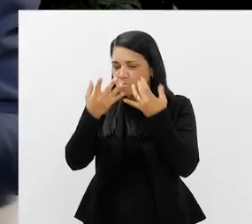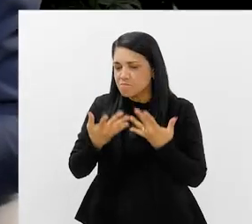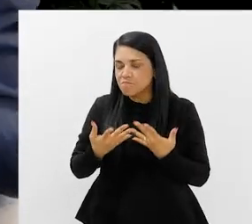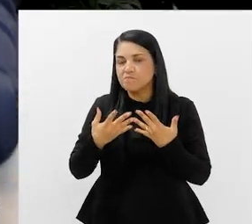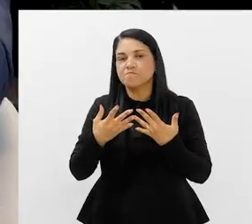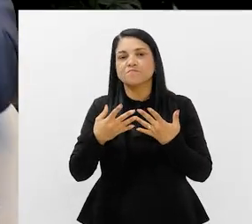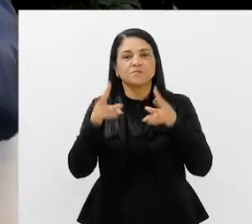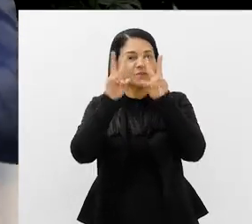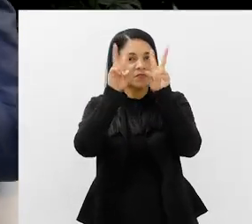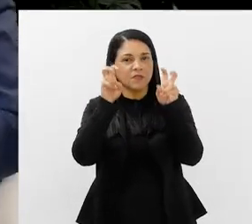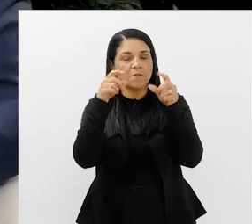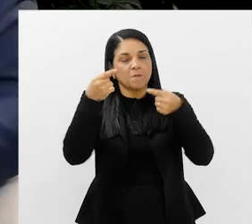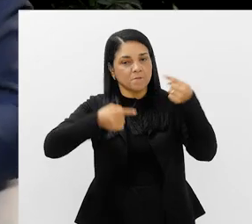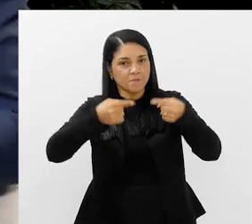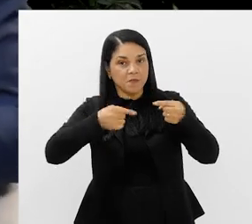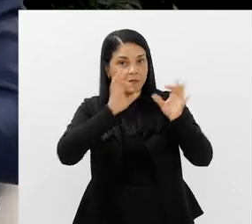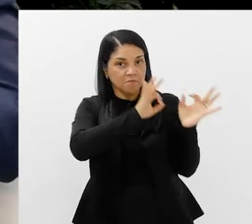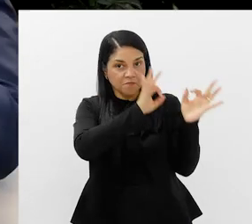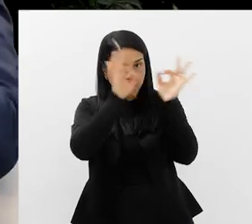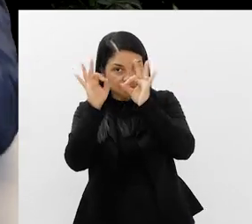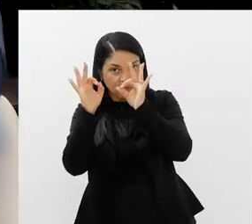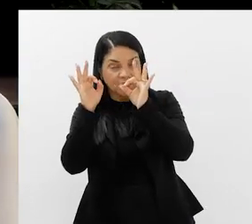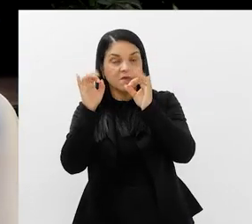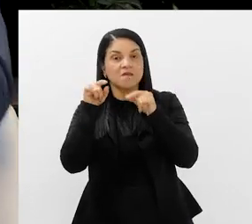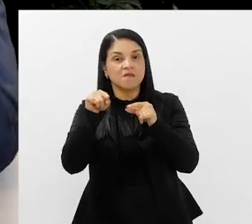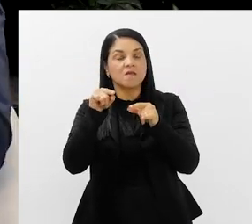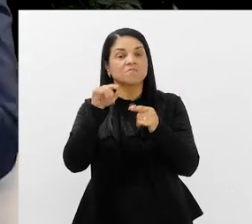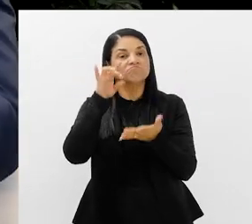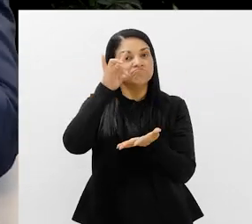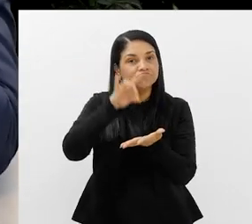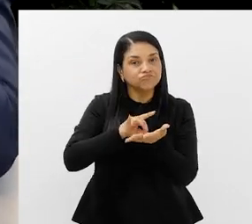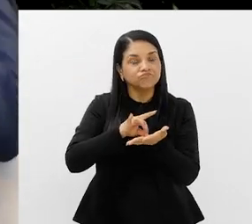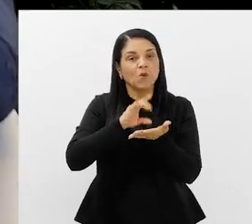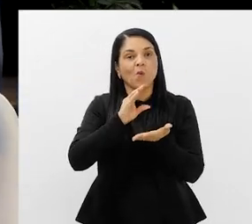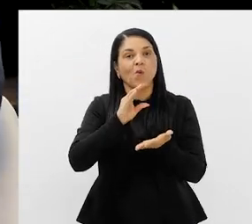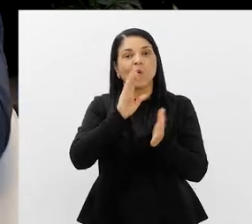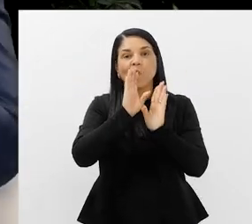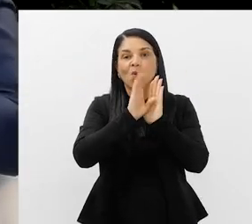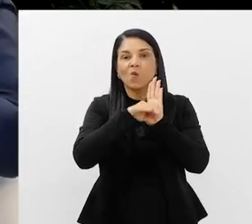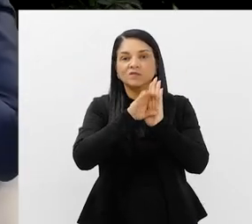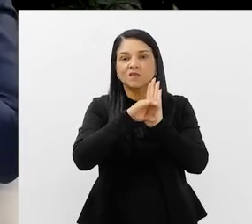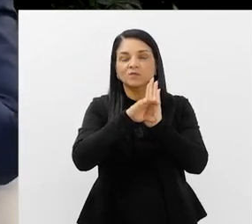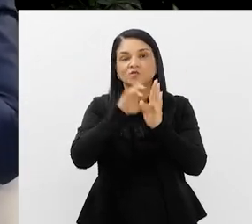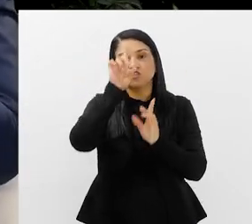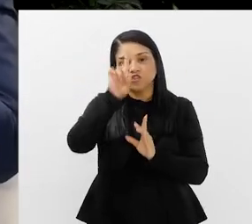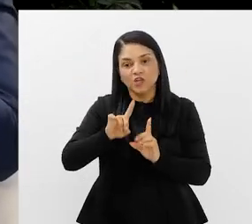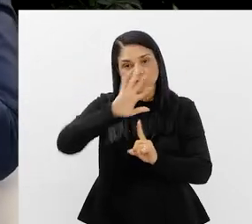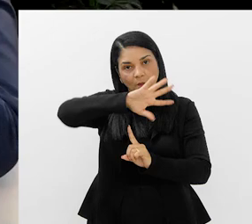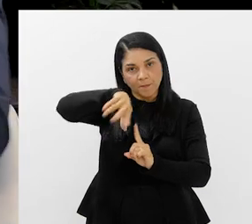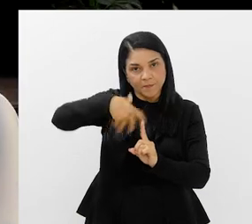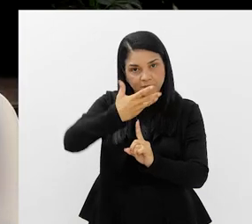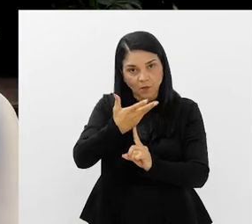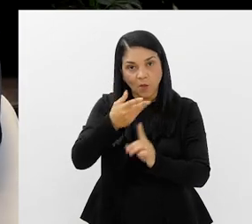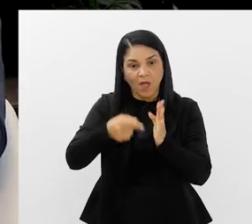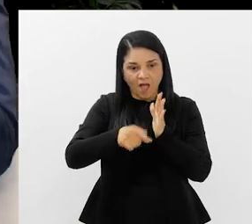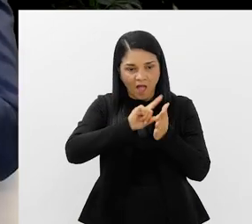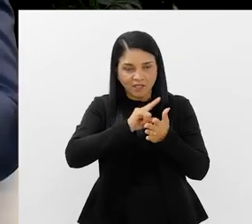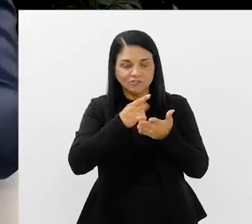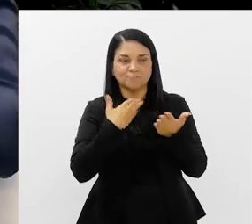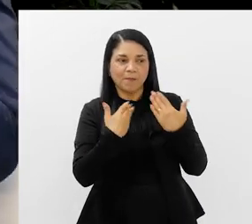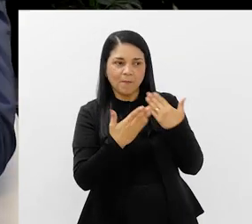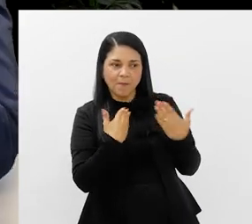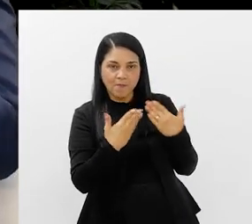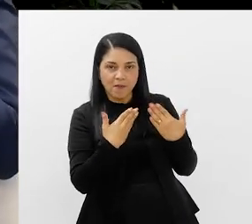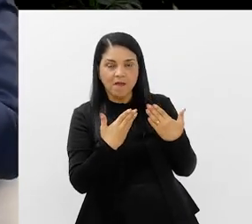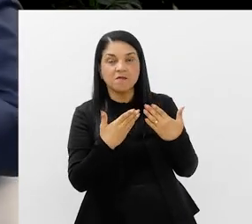muito importante, aqueles que estão nos assistindo, que é materializar essa ideia do conceito de direito ambiental. Como nós falávamos aqui antes